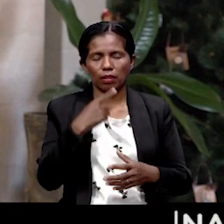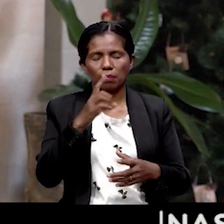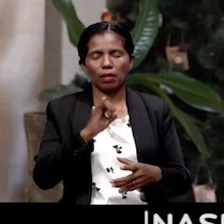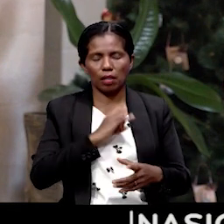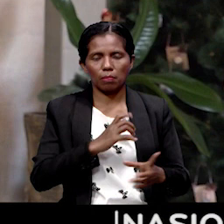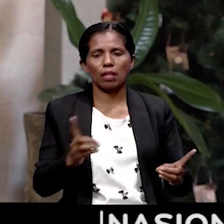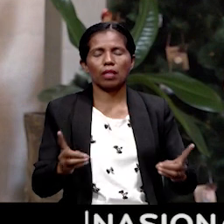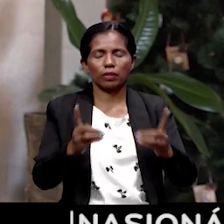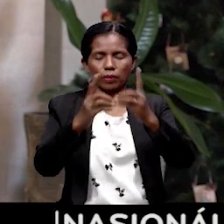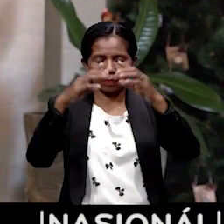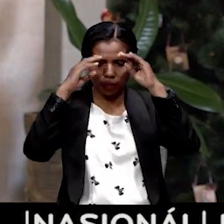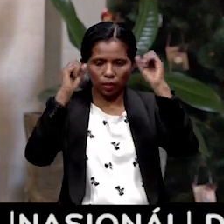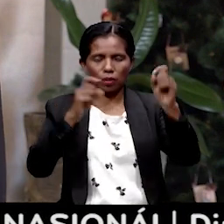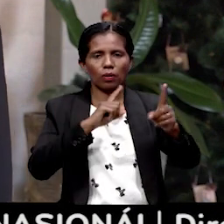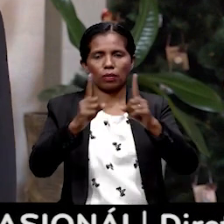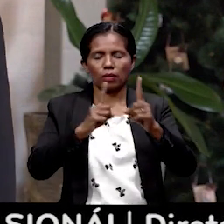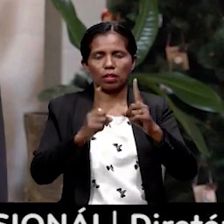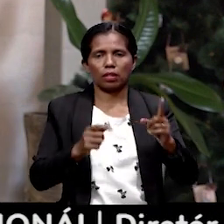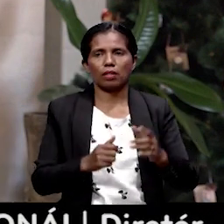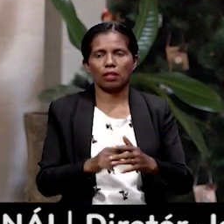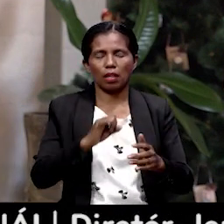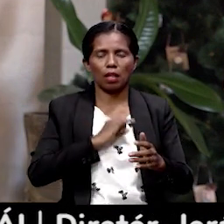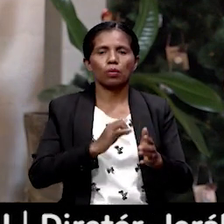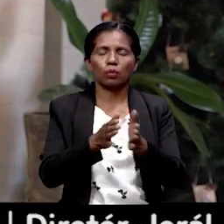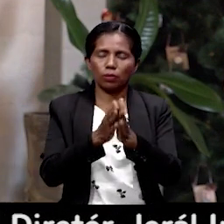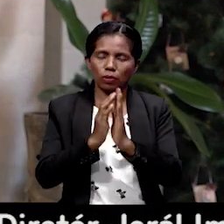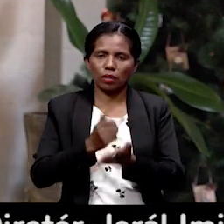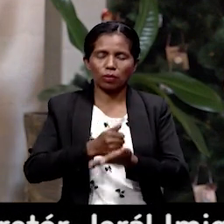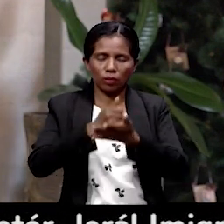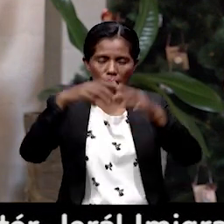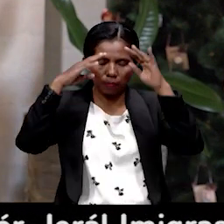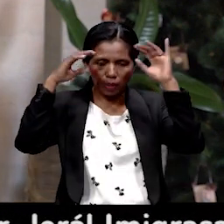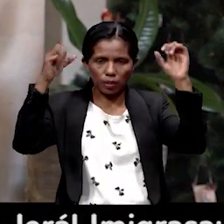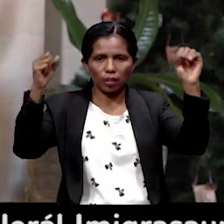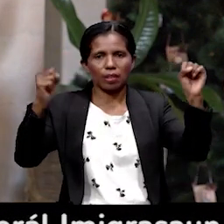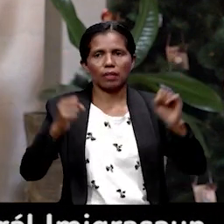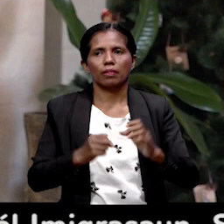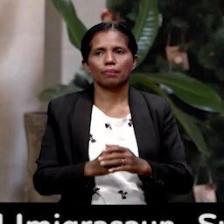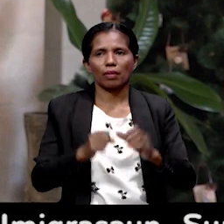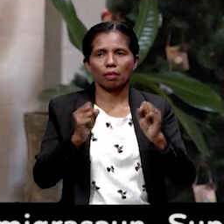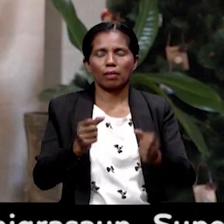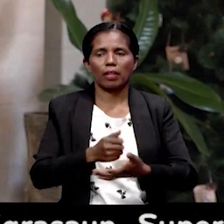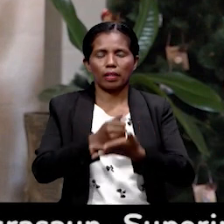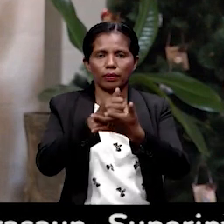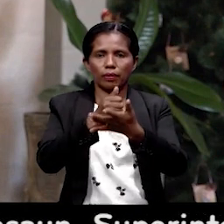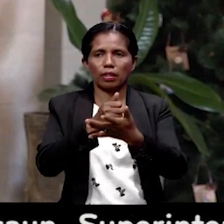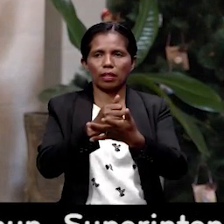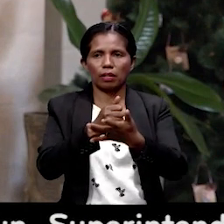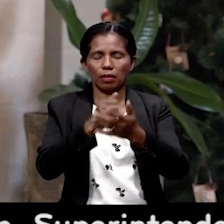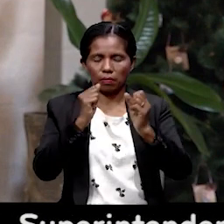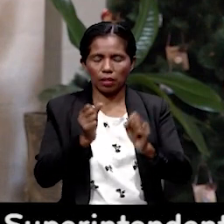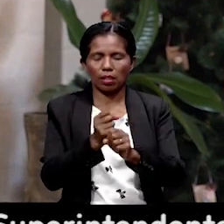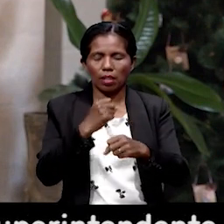presidente parat kulia asunto ne para usu tulung ba presidente para bele trata nete para hau bele